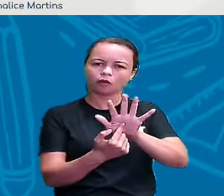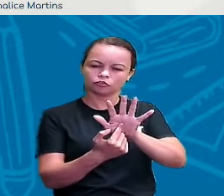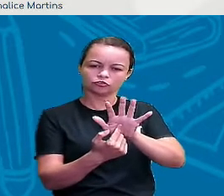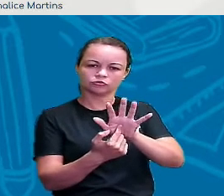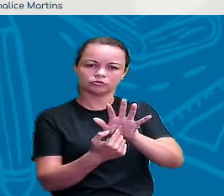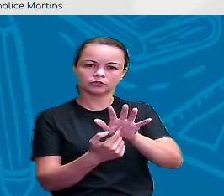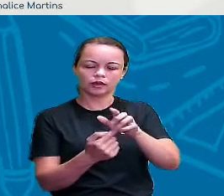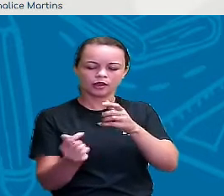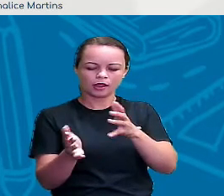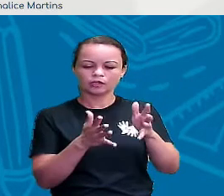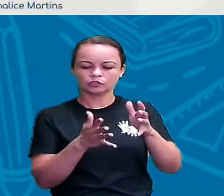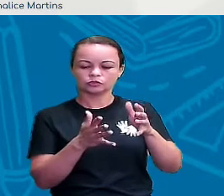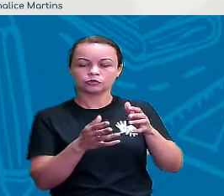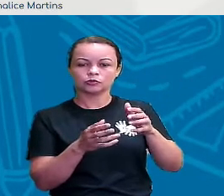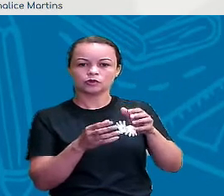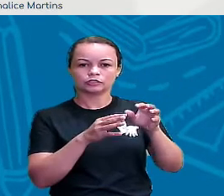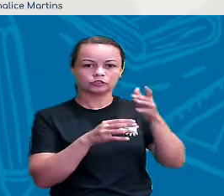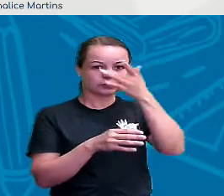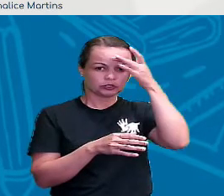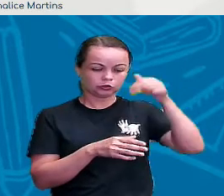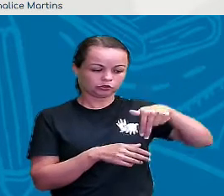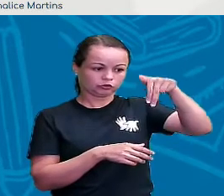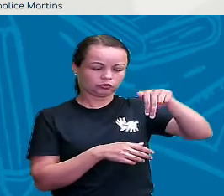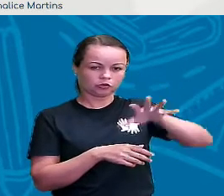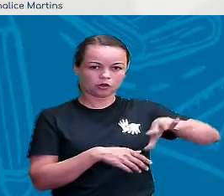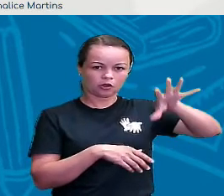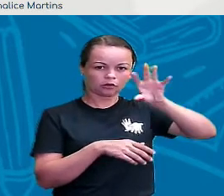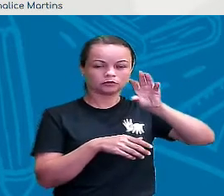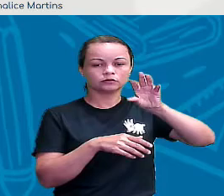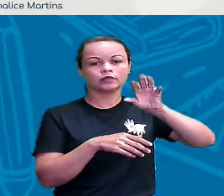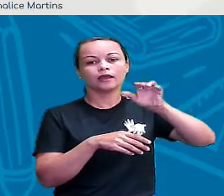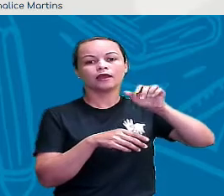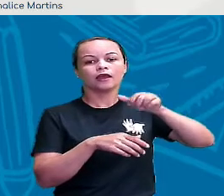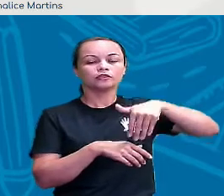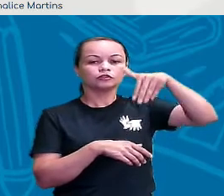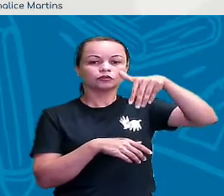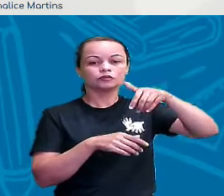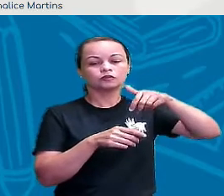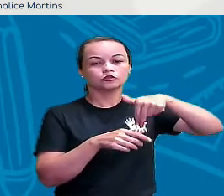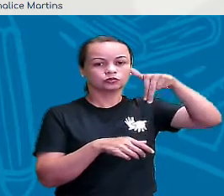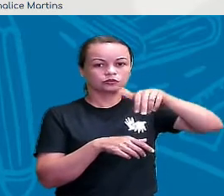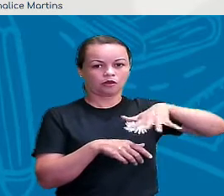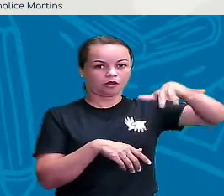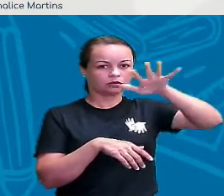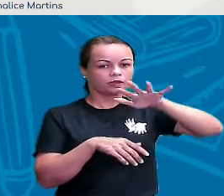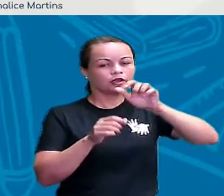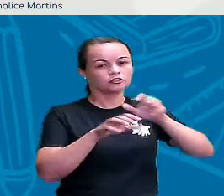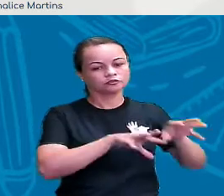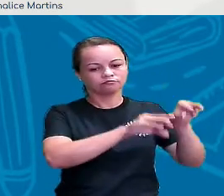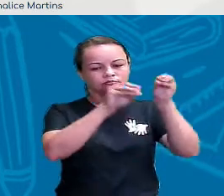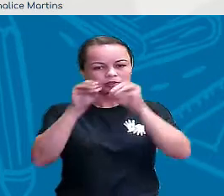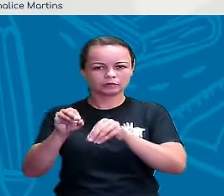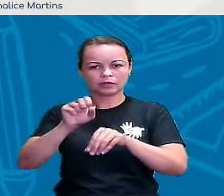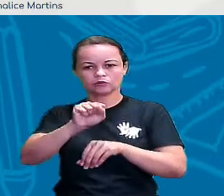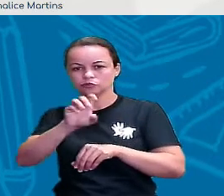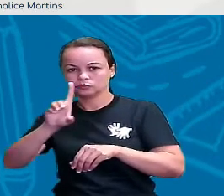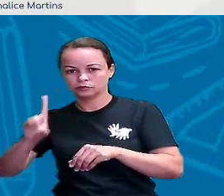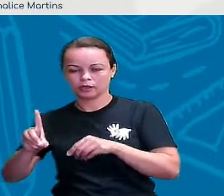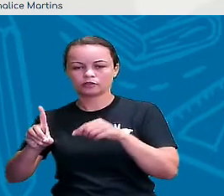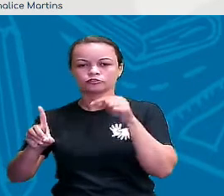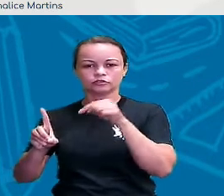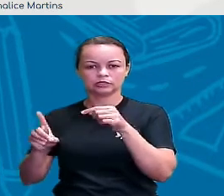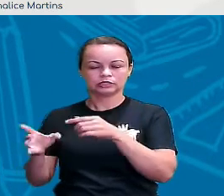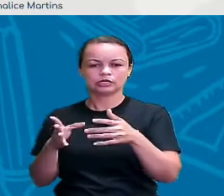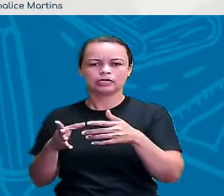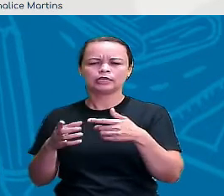movimento de migração do Nordeste, em especial saindo para o Sudeste, e também